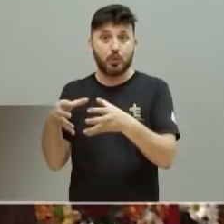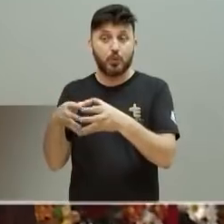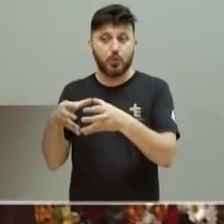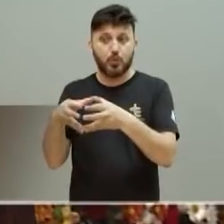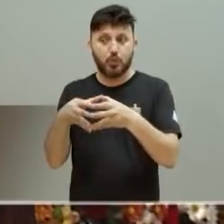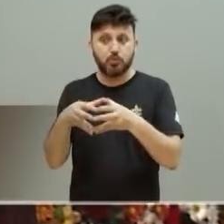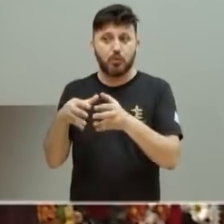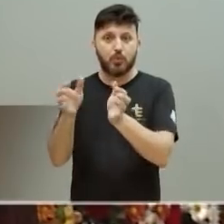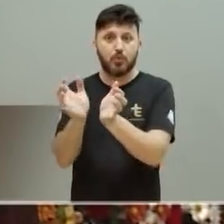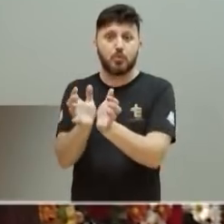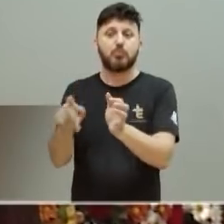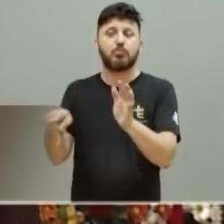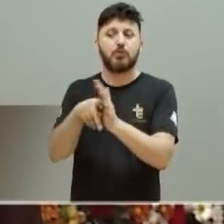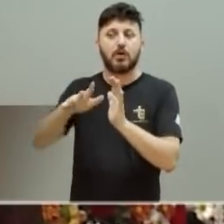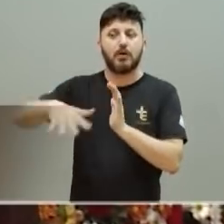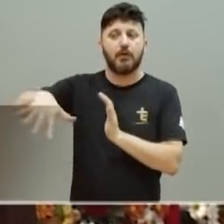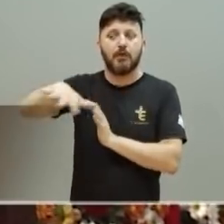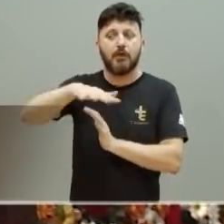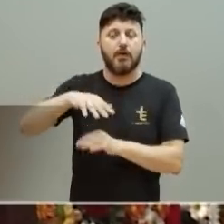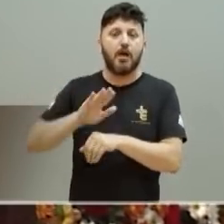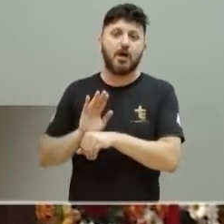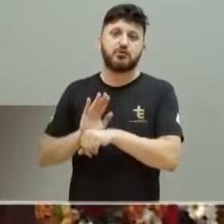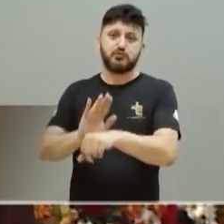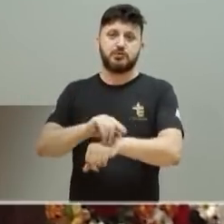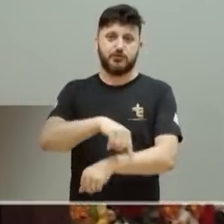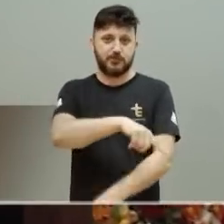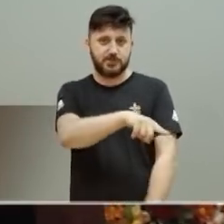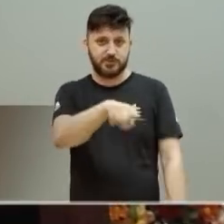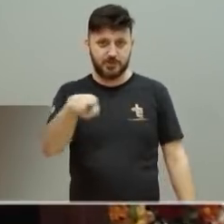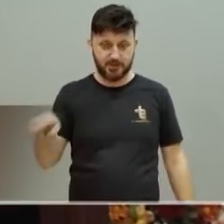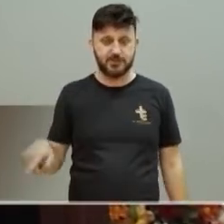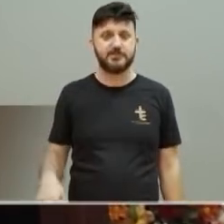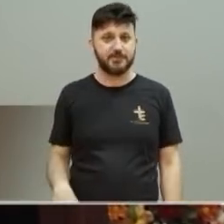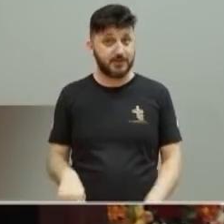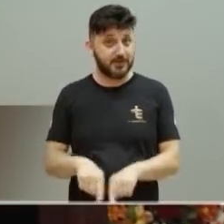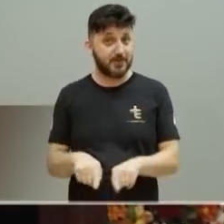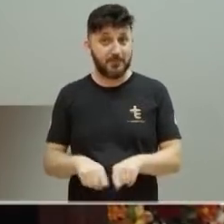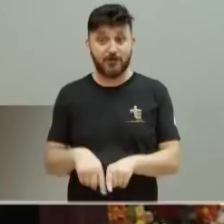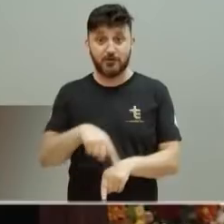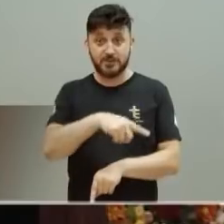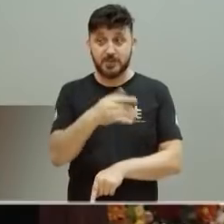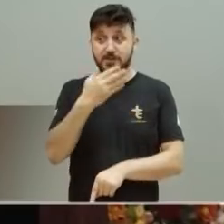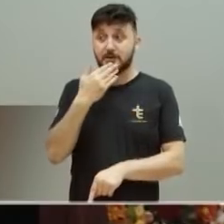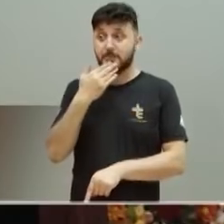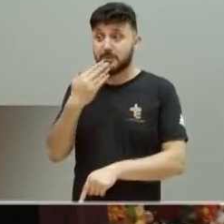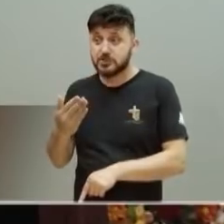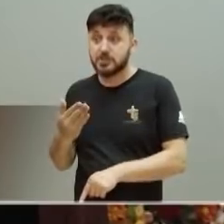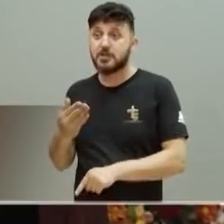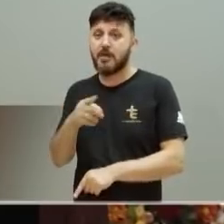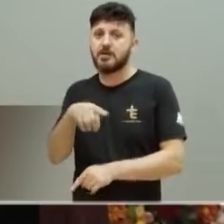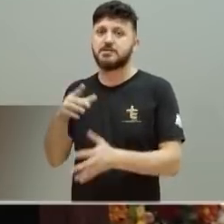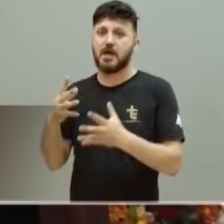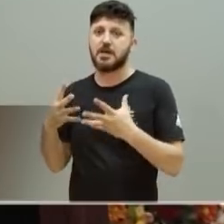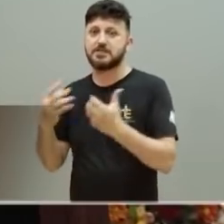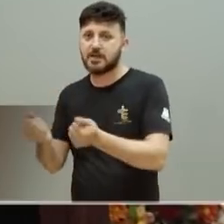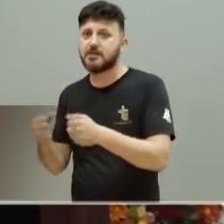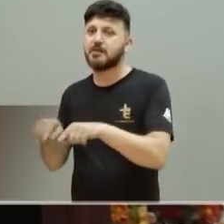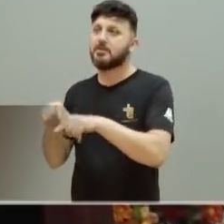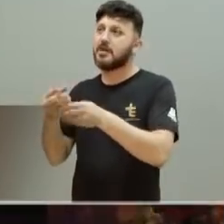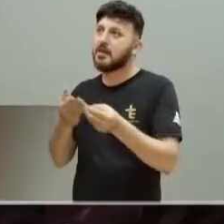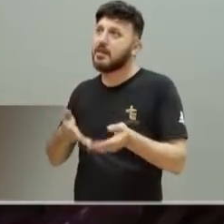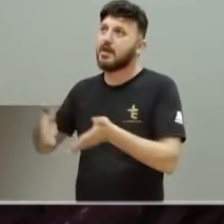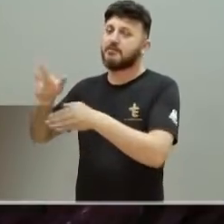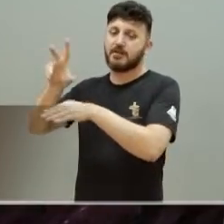em Deus para te atender, para nortear sua ligação, se você precisar conversar